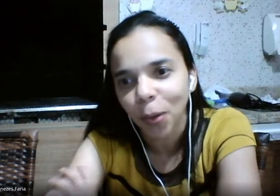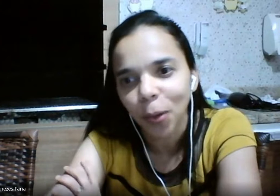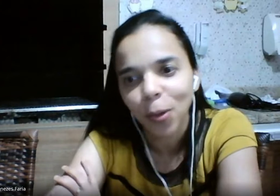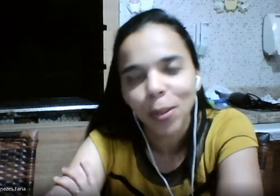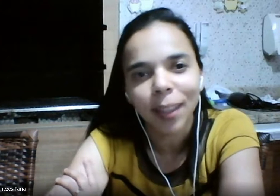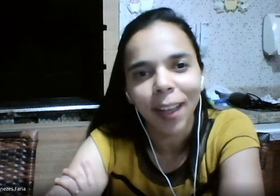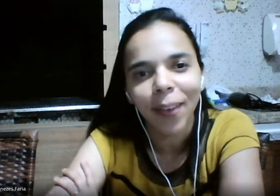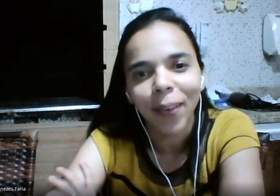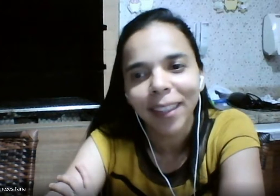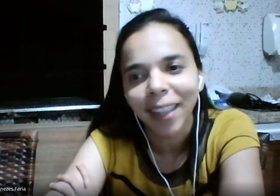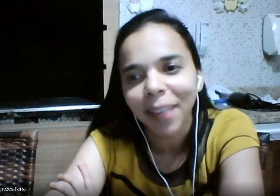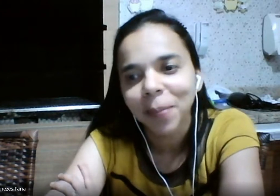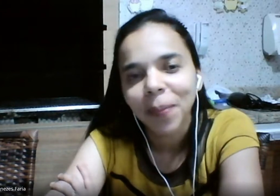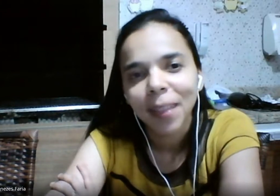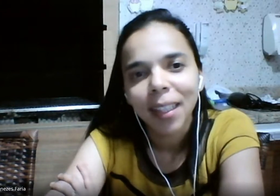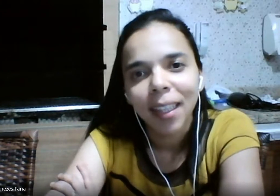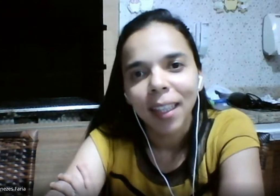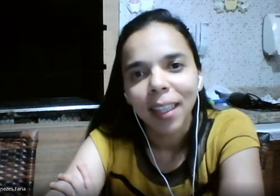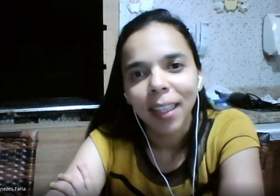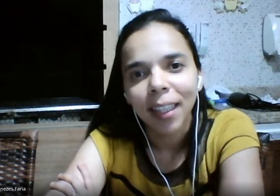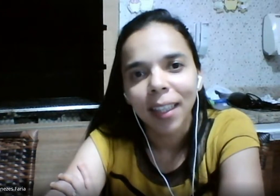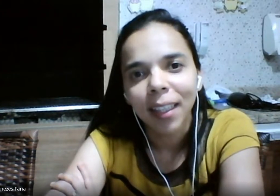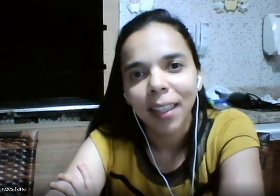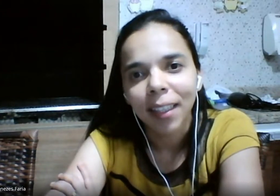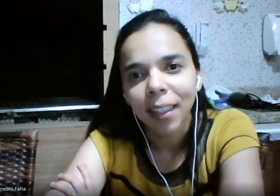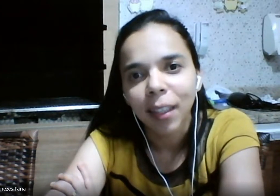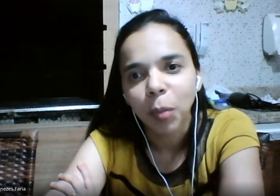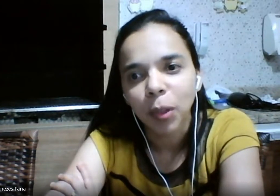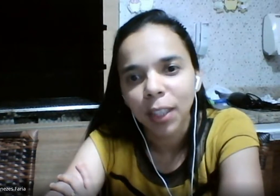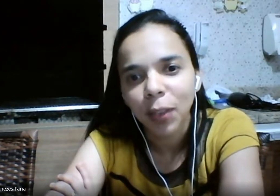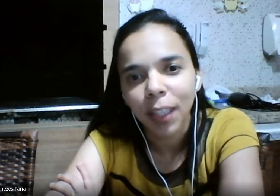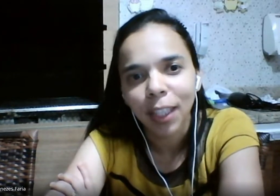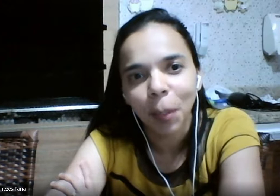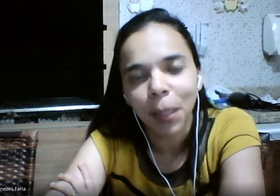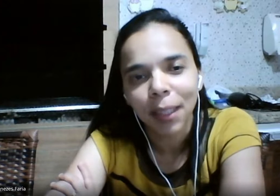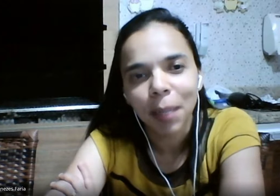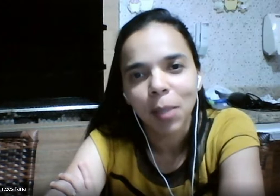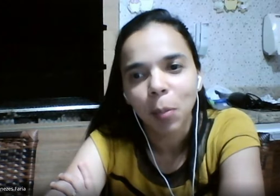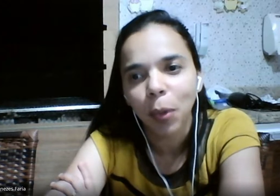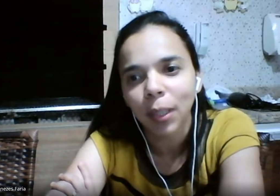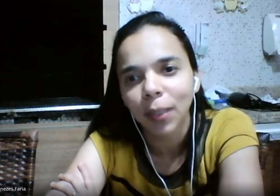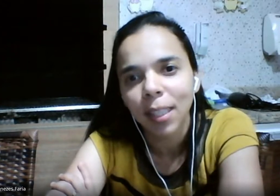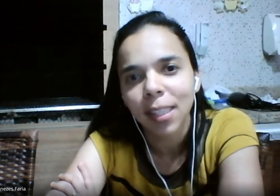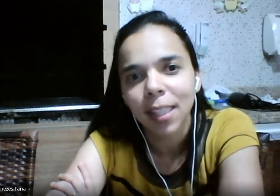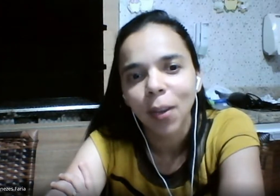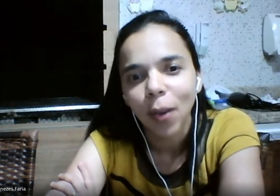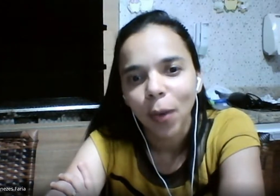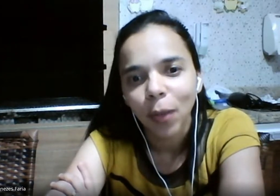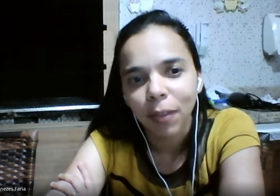estarem aqui conosco até agora, né? E muito gratificante aprender mais um pouquinho